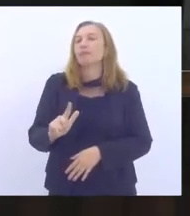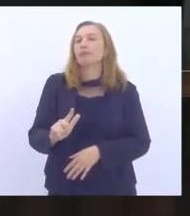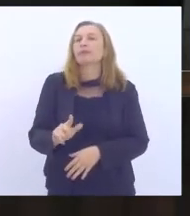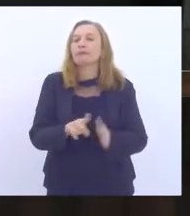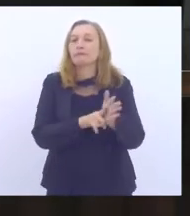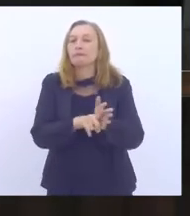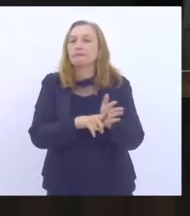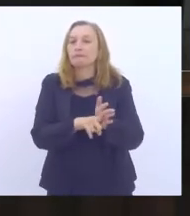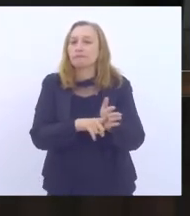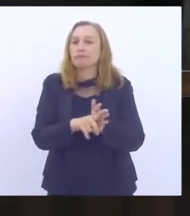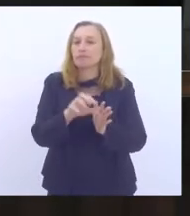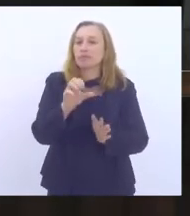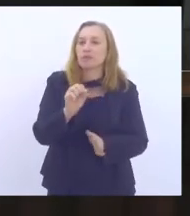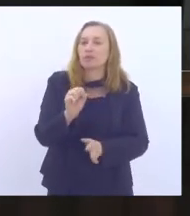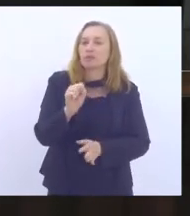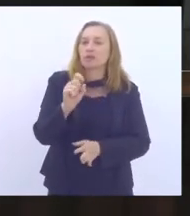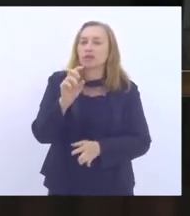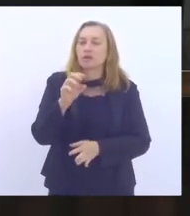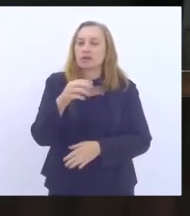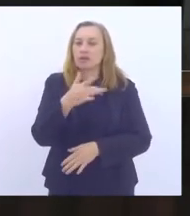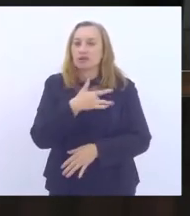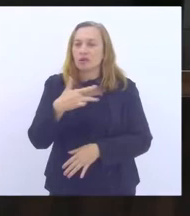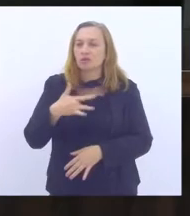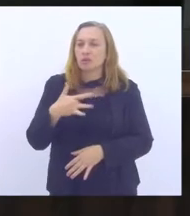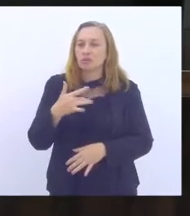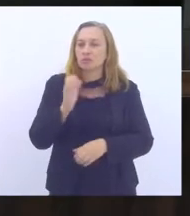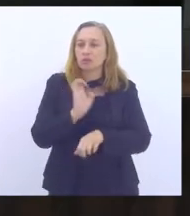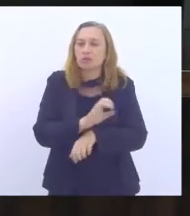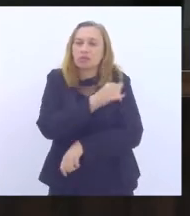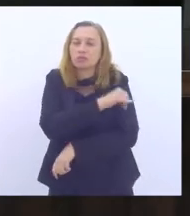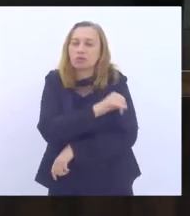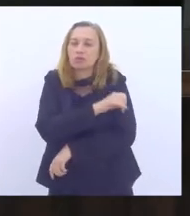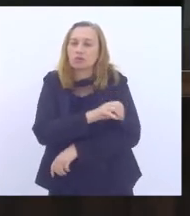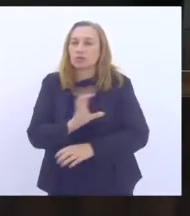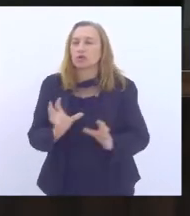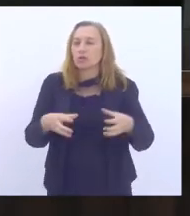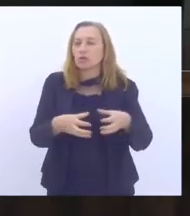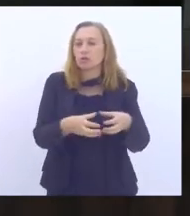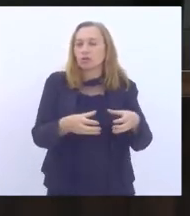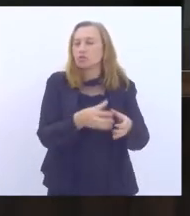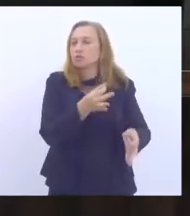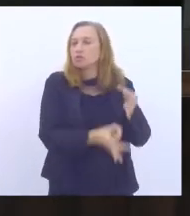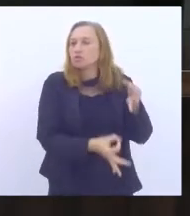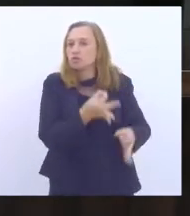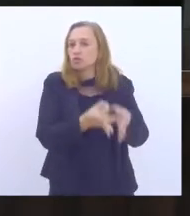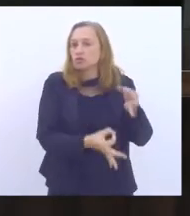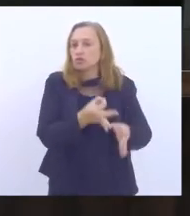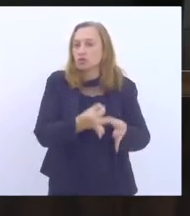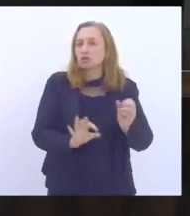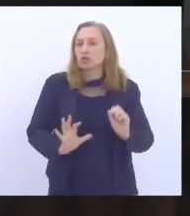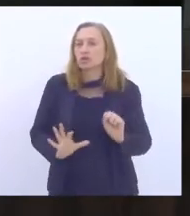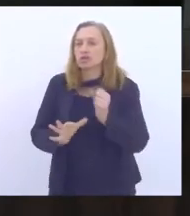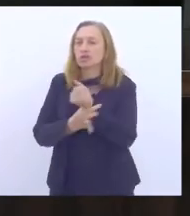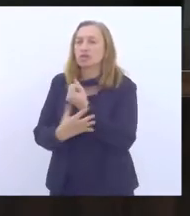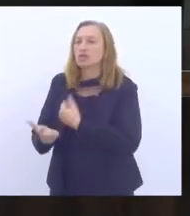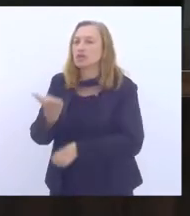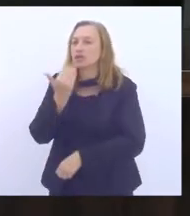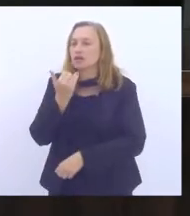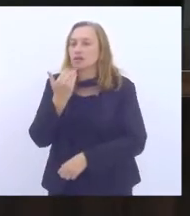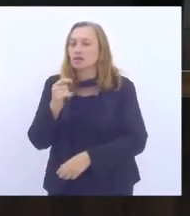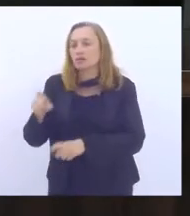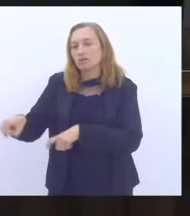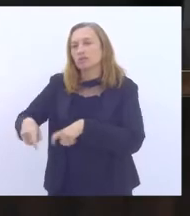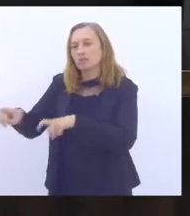e fiscalização sanitária no âmbito do Estado do Rio de Janeiro entendendo de pareceres das comissões comissão justiça e segurança alimentar agricultura